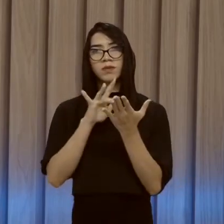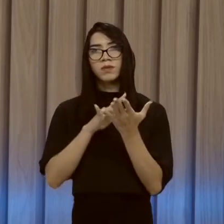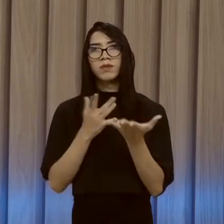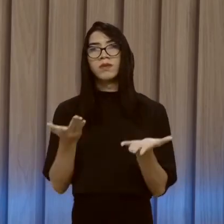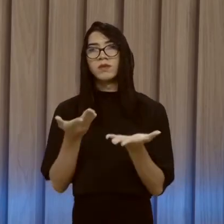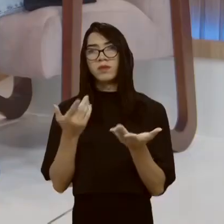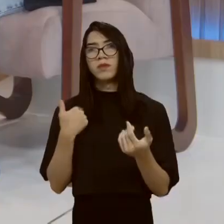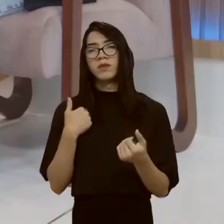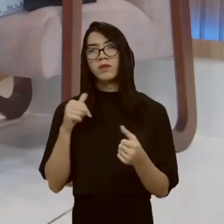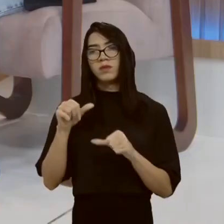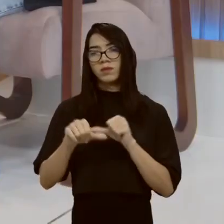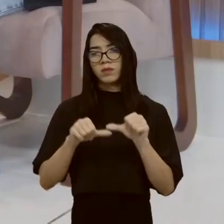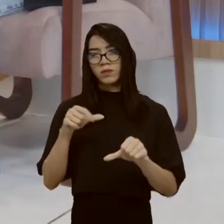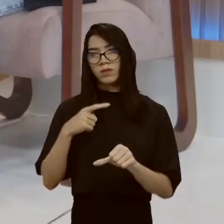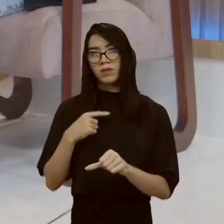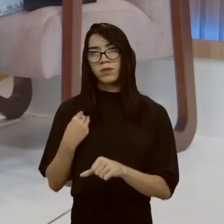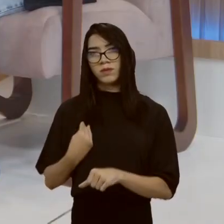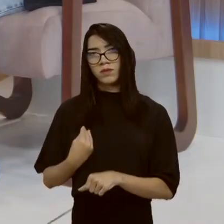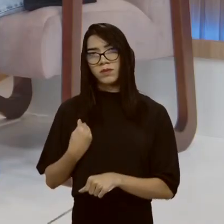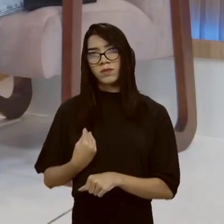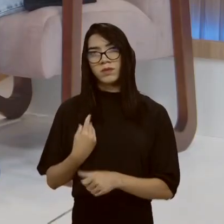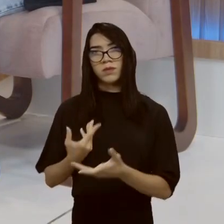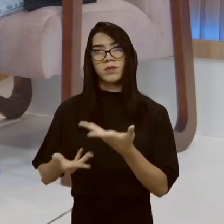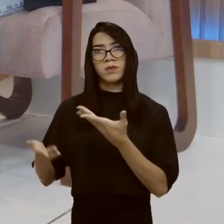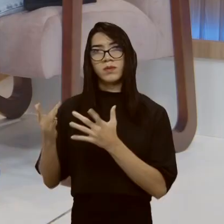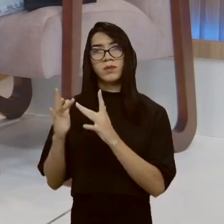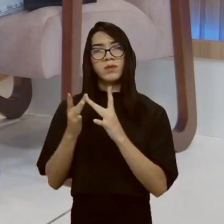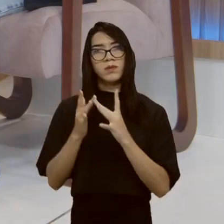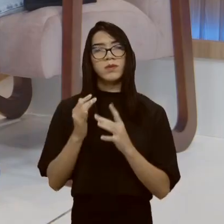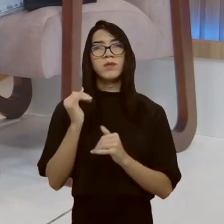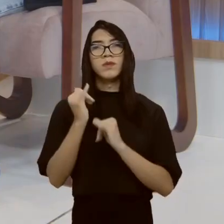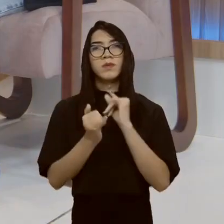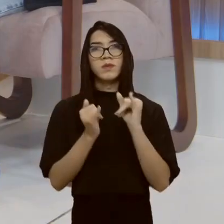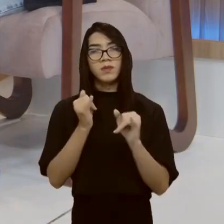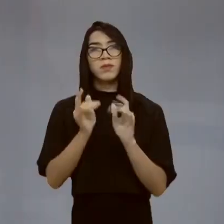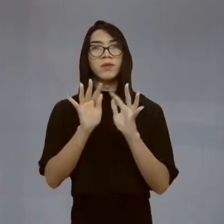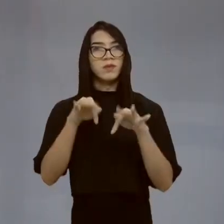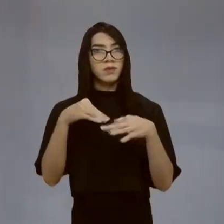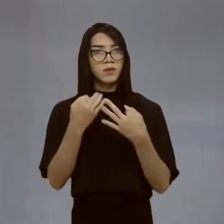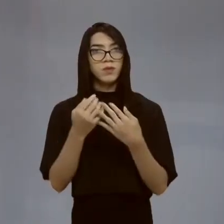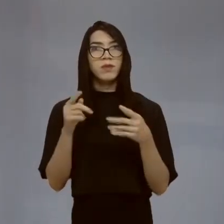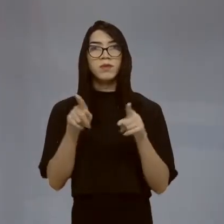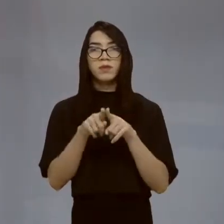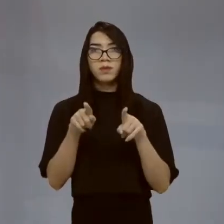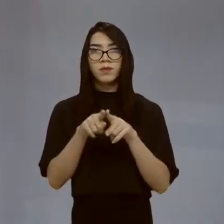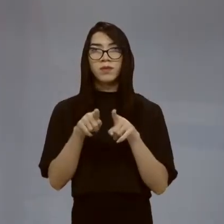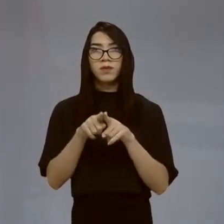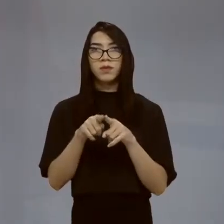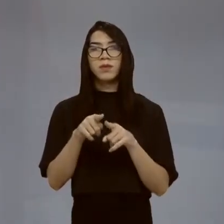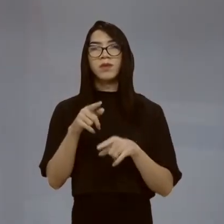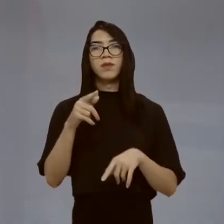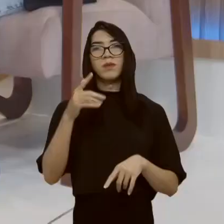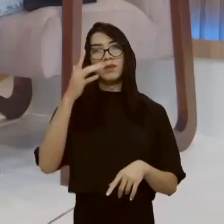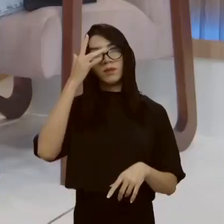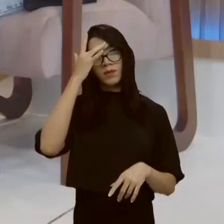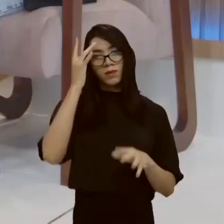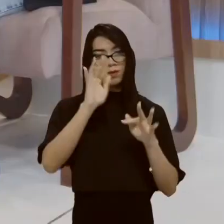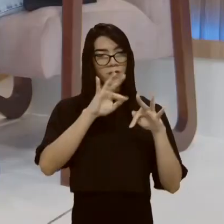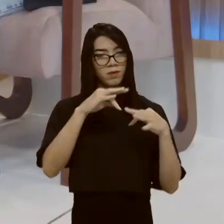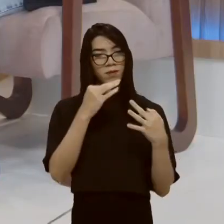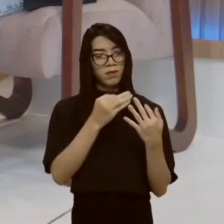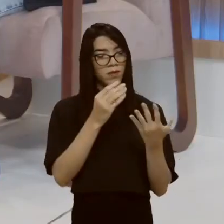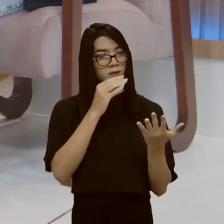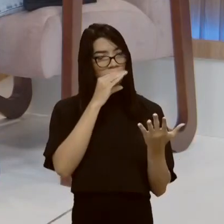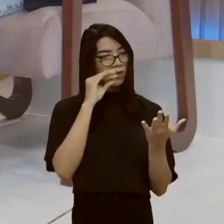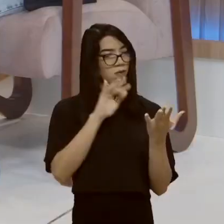mais na vida real. E outro alerta para os pais, porque às vezes os pais também estão conectados demais. Exato. E a criança ali